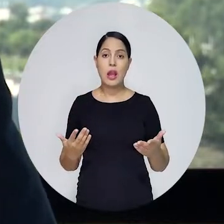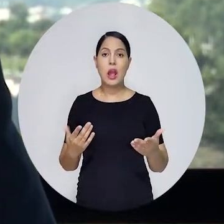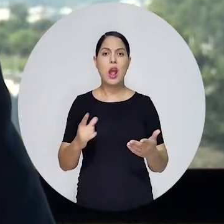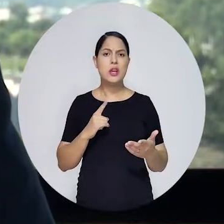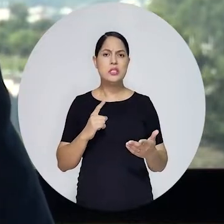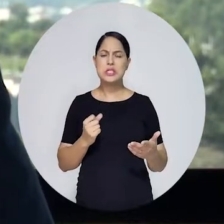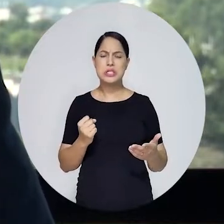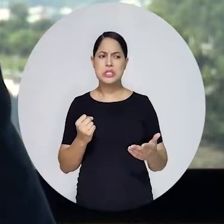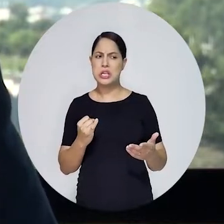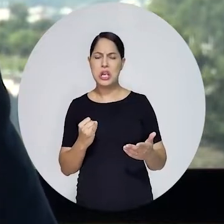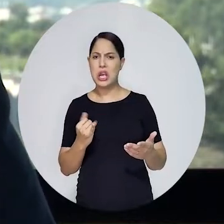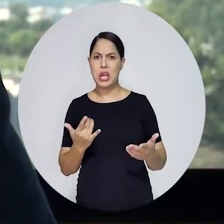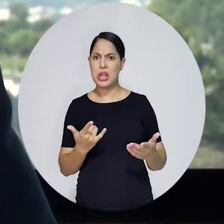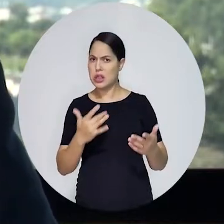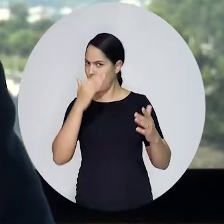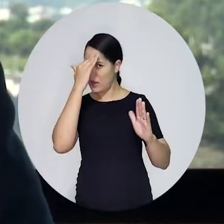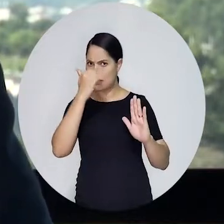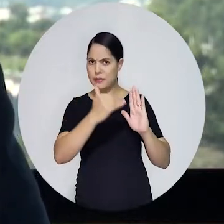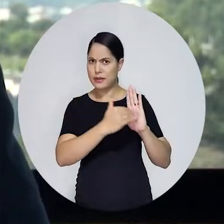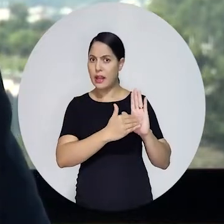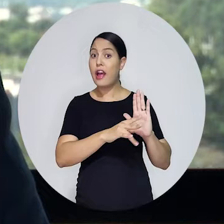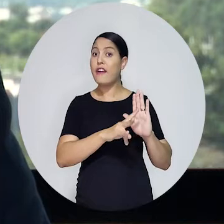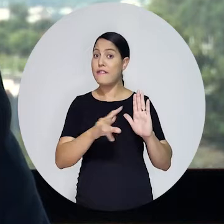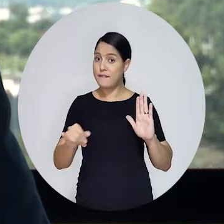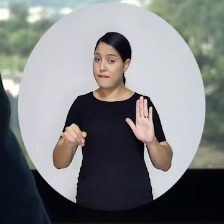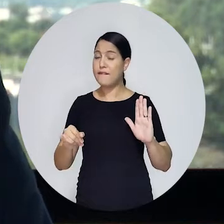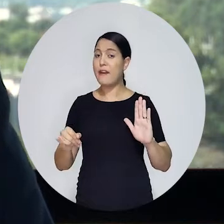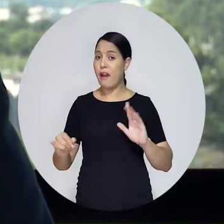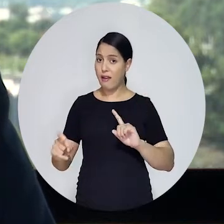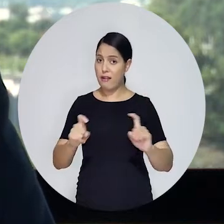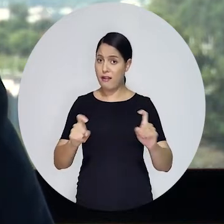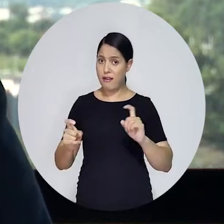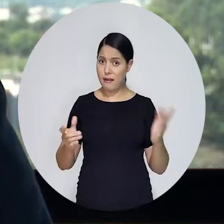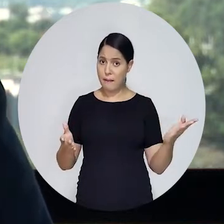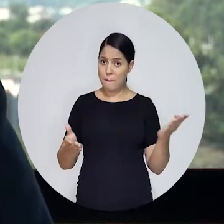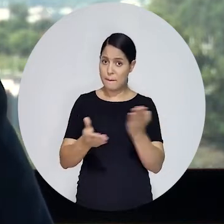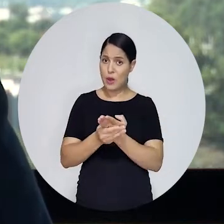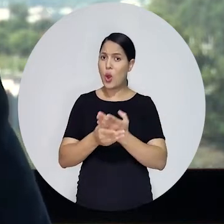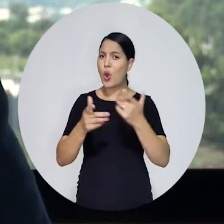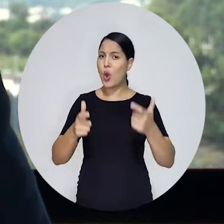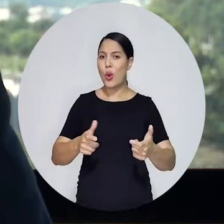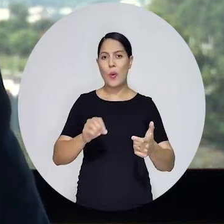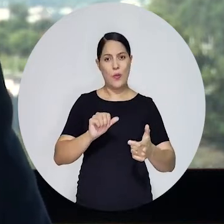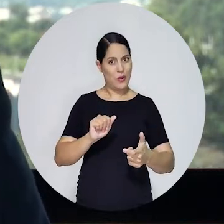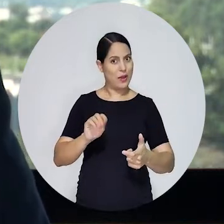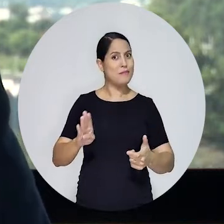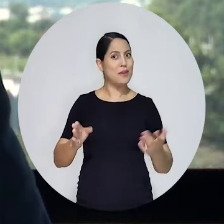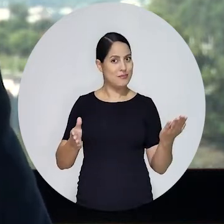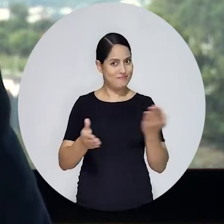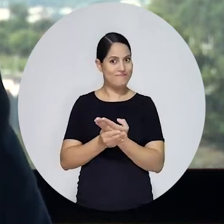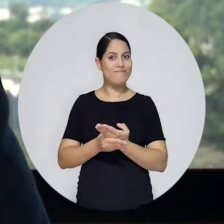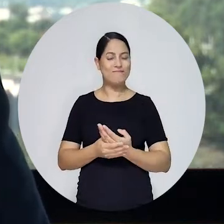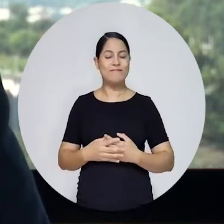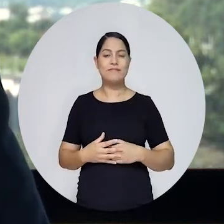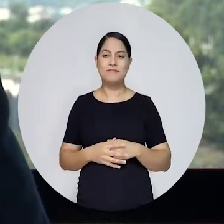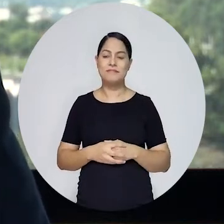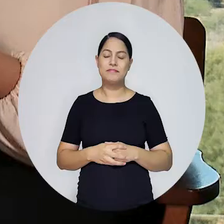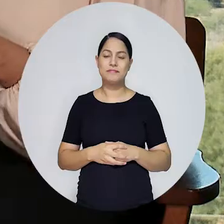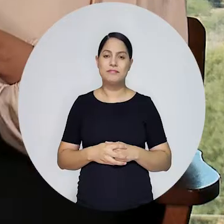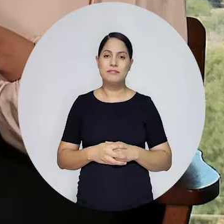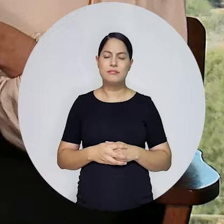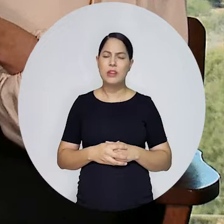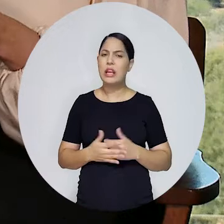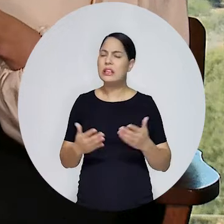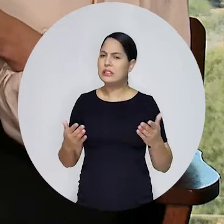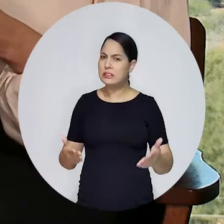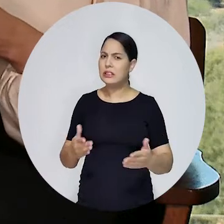que não observe essa vedação possa sofrer processo ético disciplinar dentro da própria ordem.